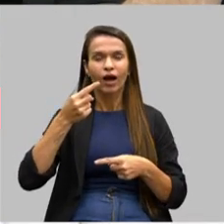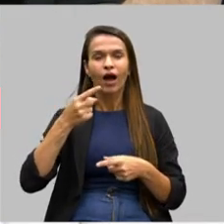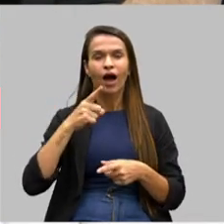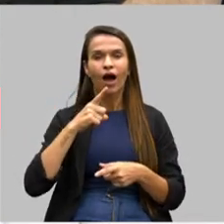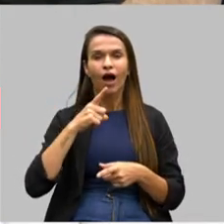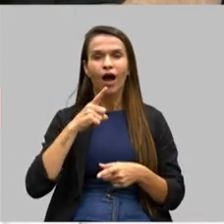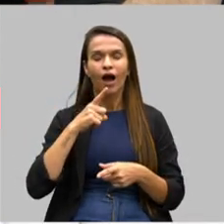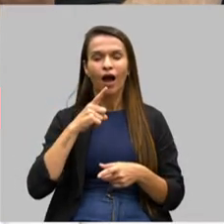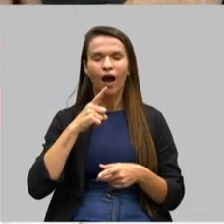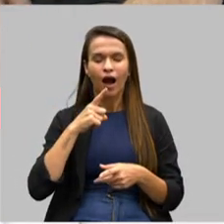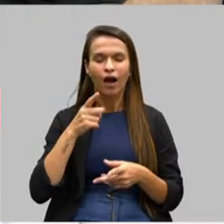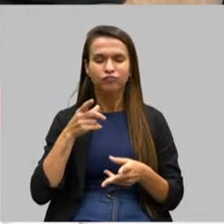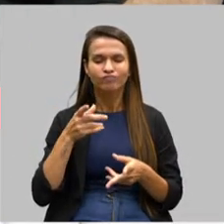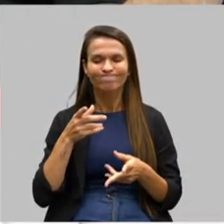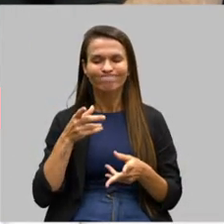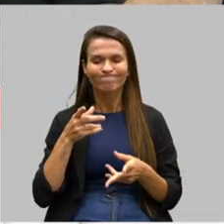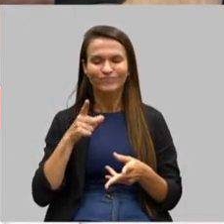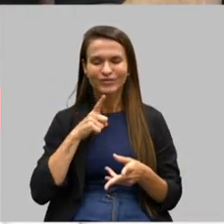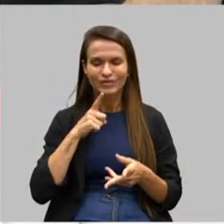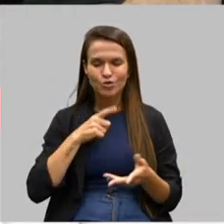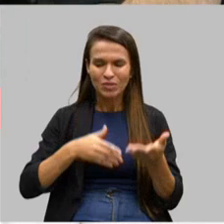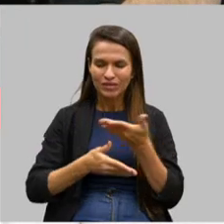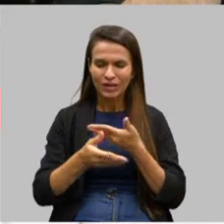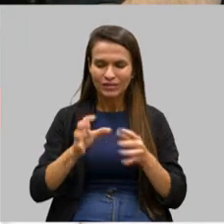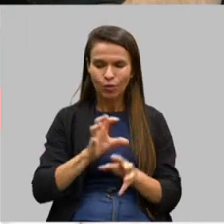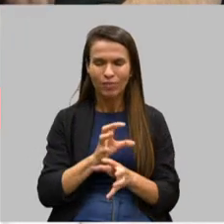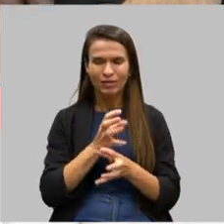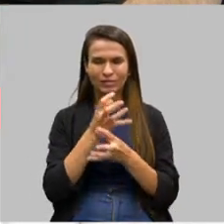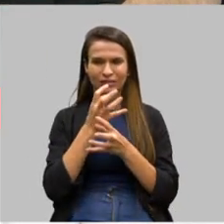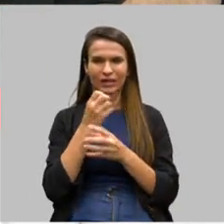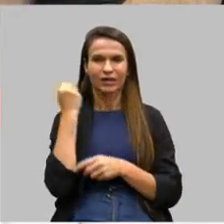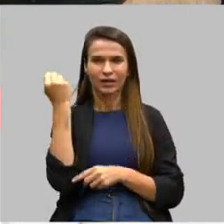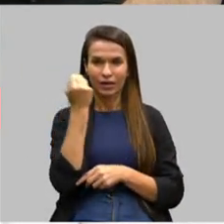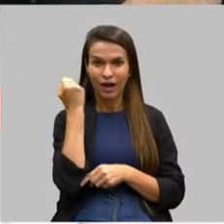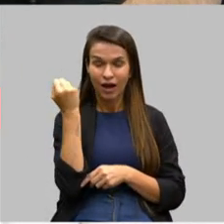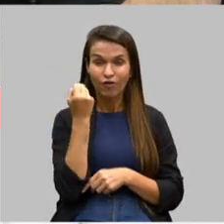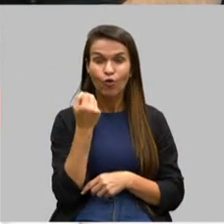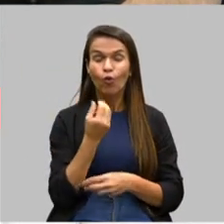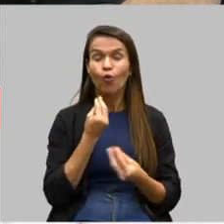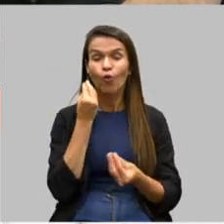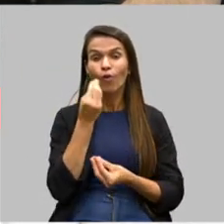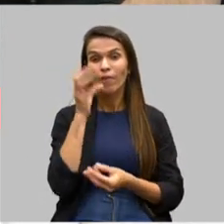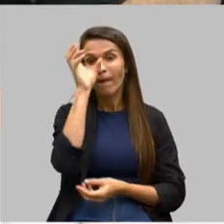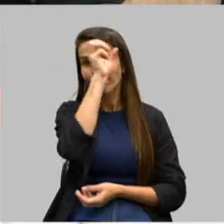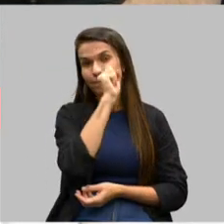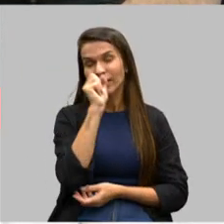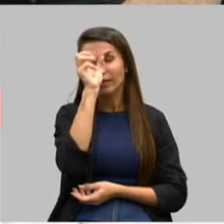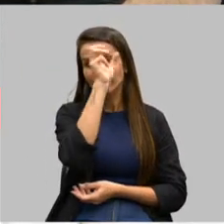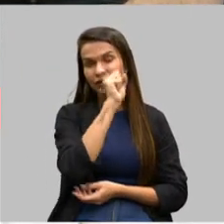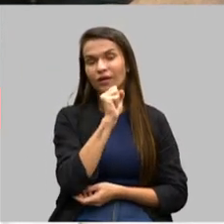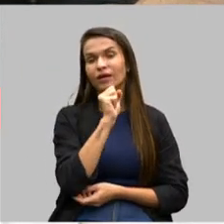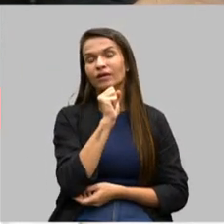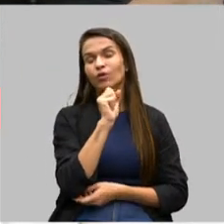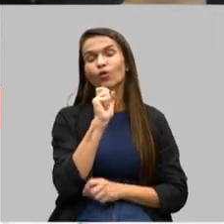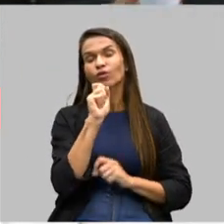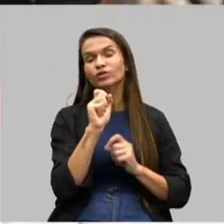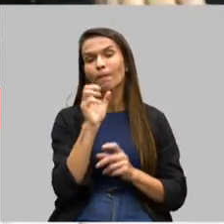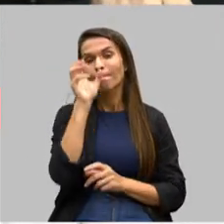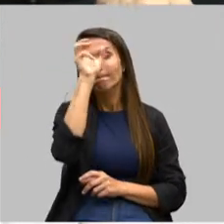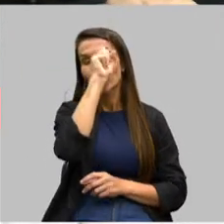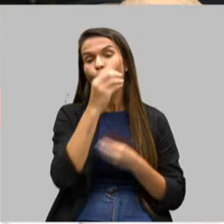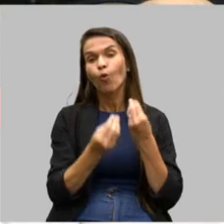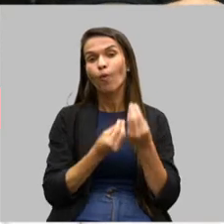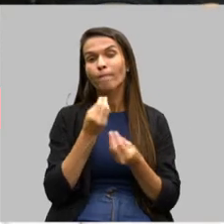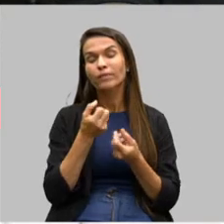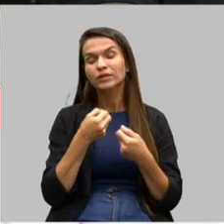mais extrema. Tá? Então, ou seja, como aprender, o que que a gente pode aprender e como é que a gente precisa